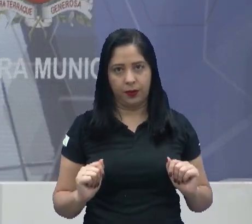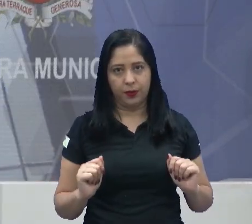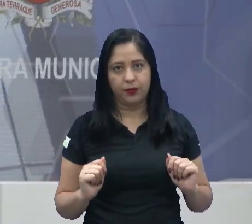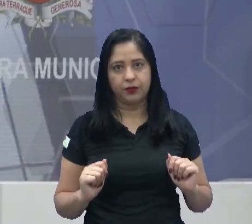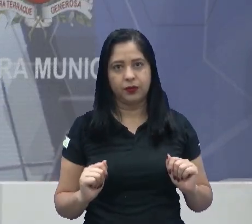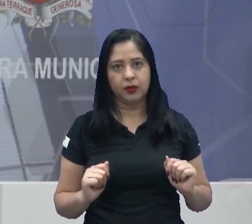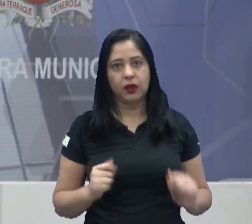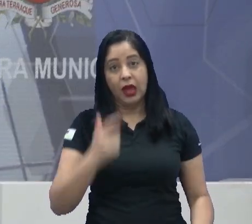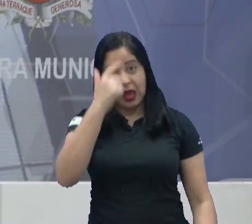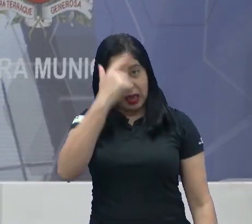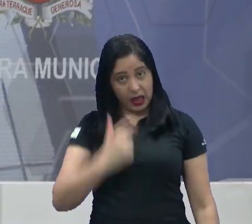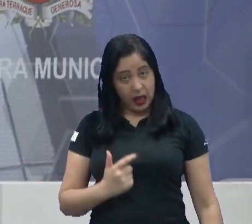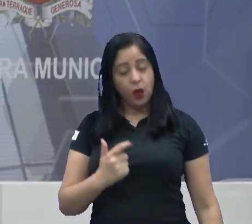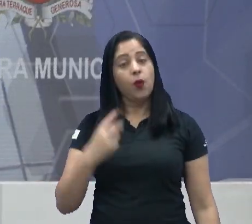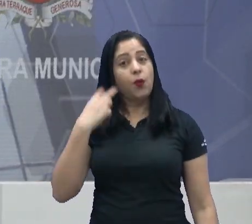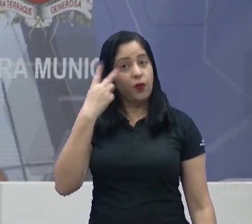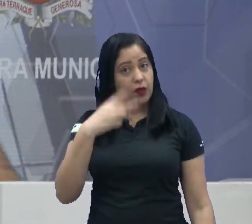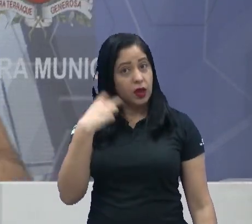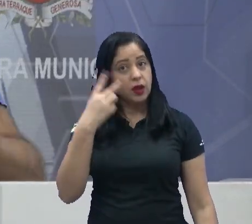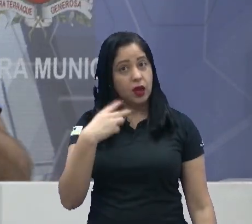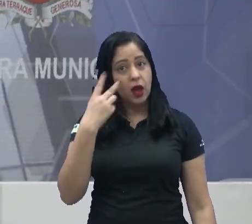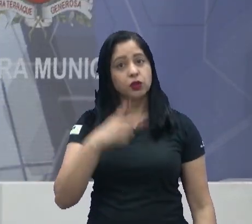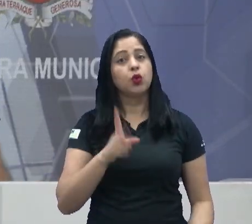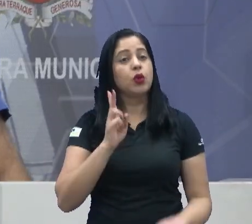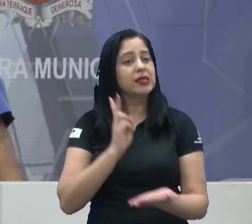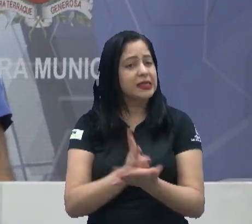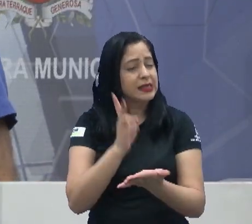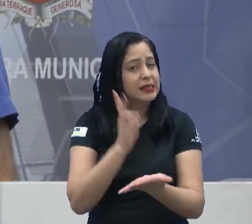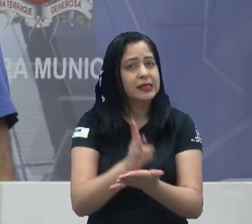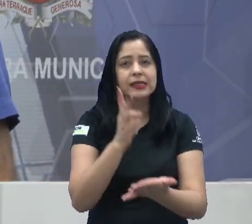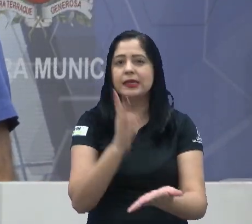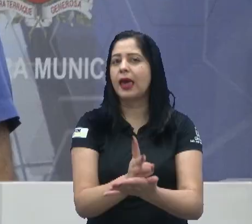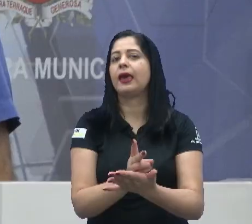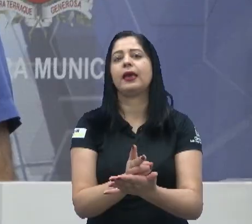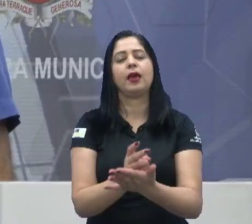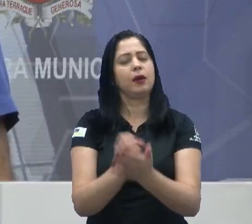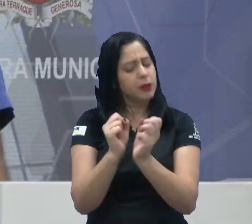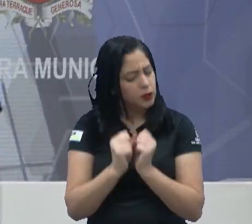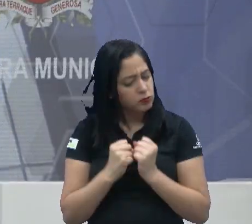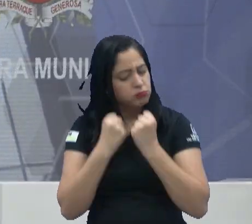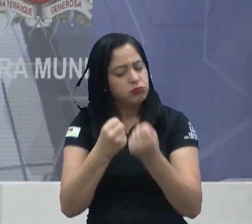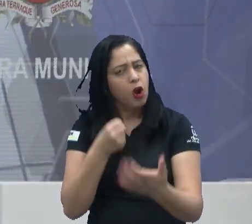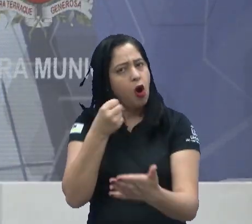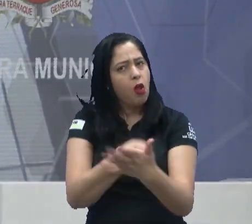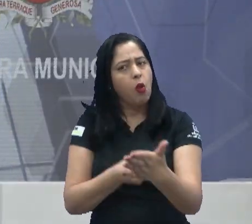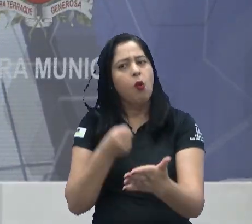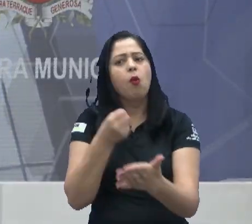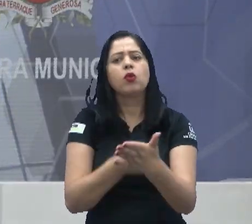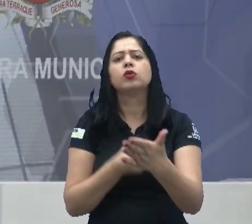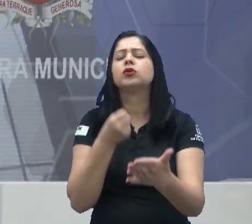Bispo sempre foi um vereador combativo e sempre vou ser combativo nessa casa, sempre buscar